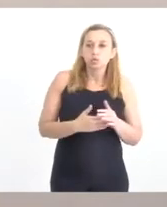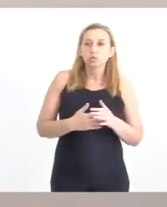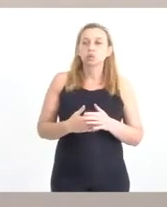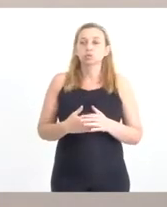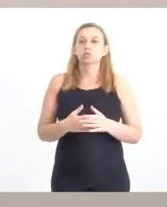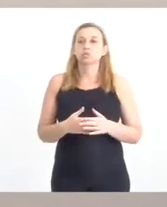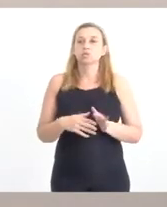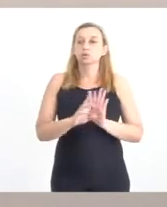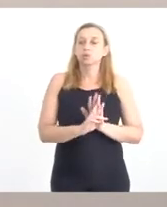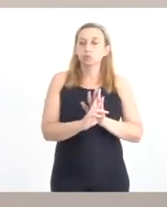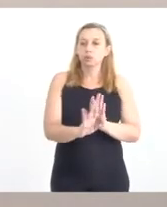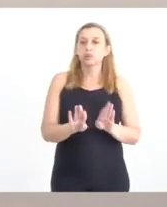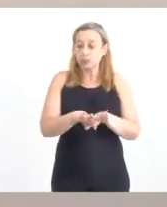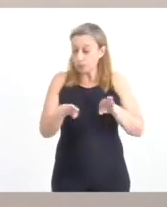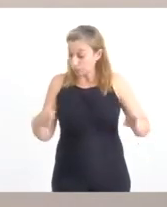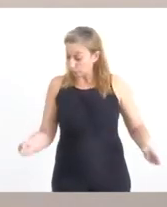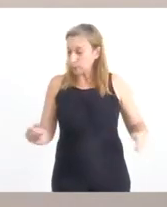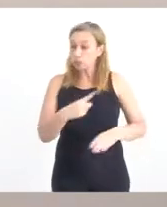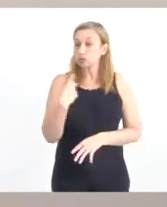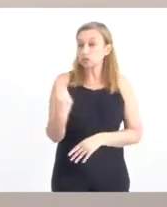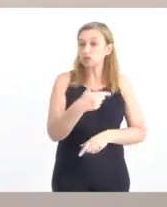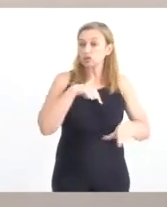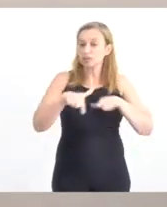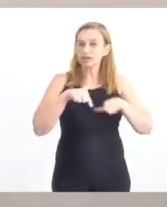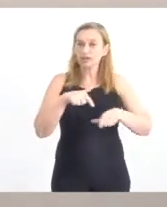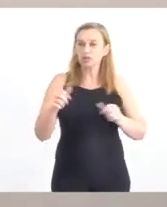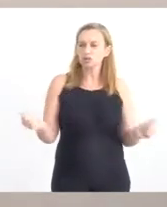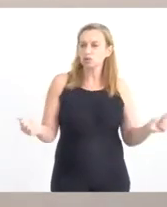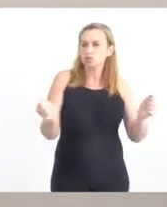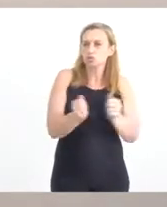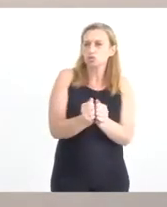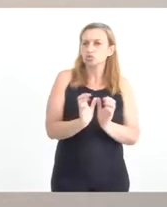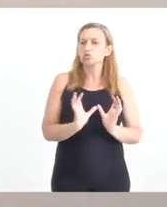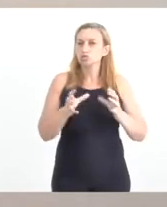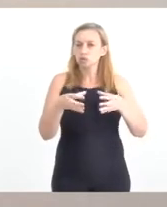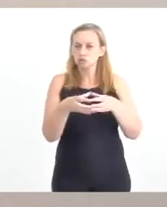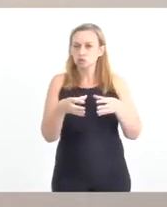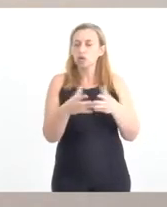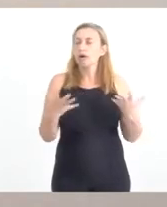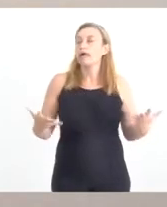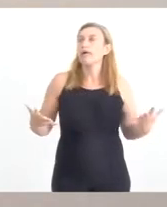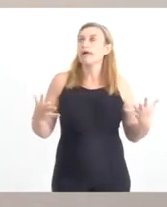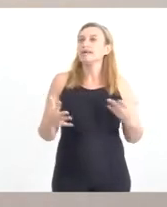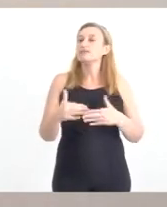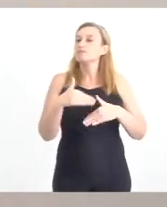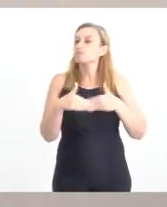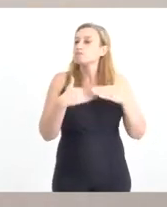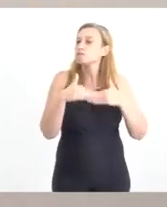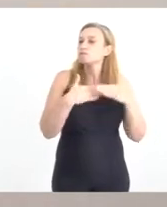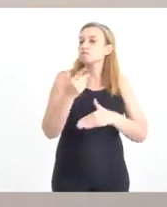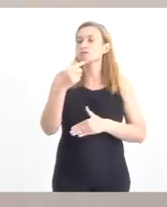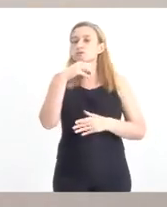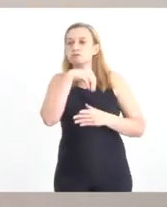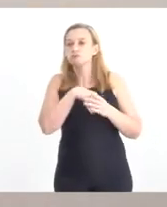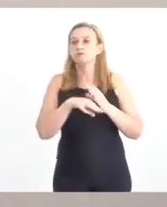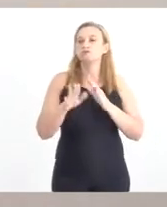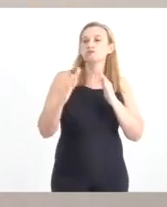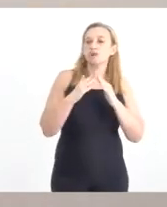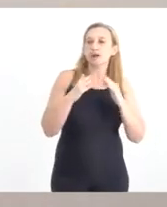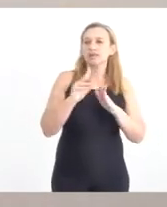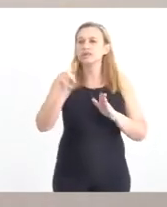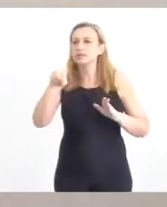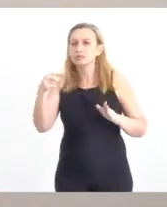da mesa nós aqui trabalhamos muito em conjunto né esse processo aqui dentro da casa